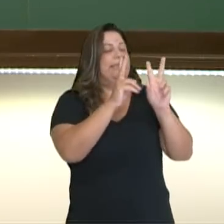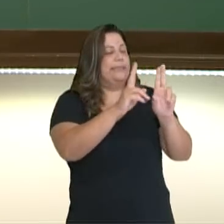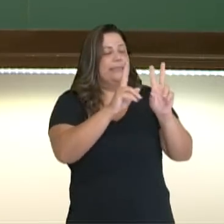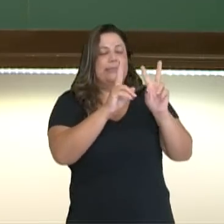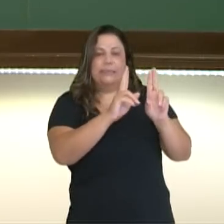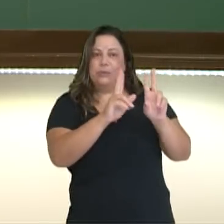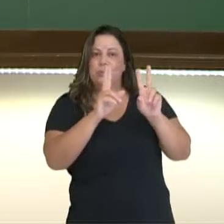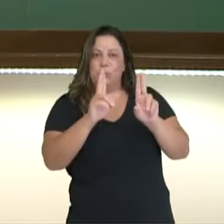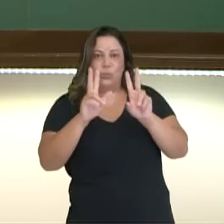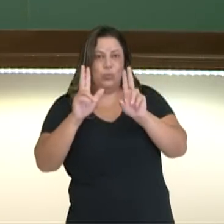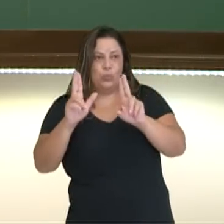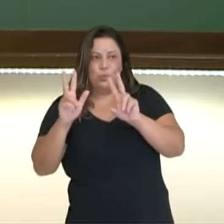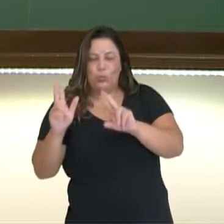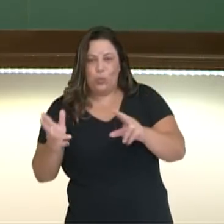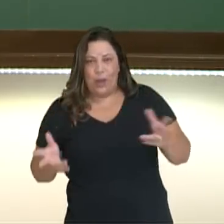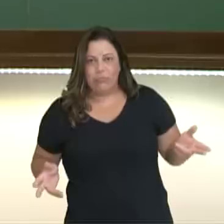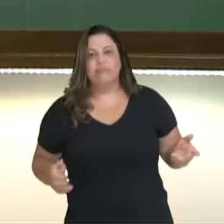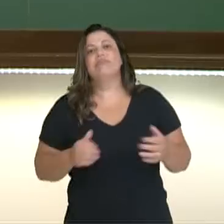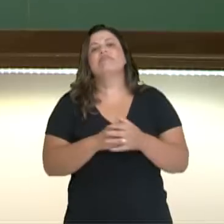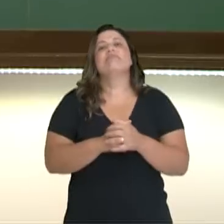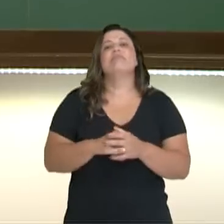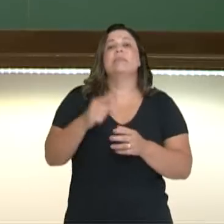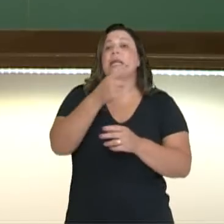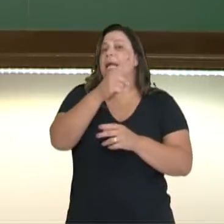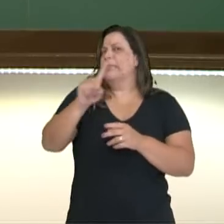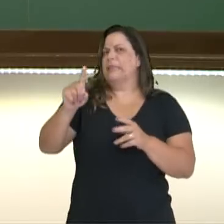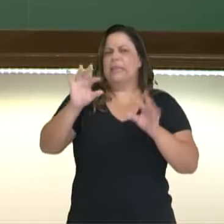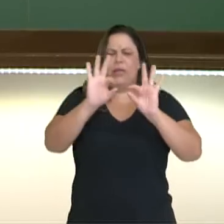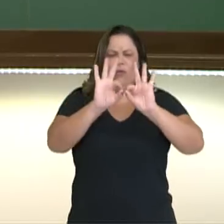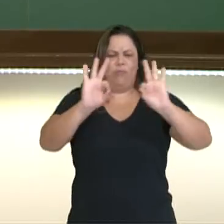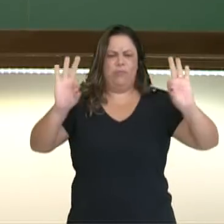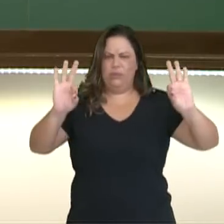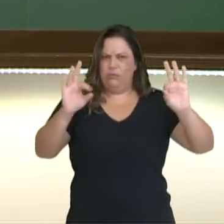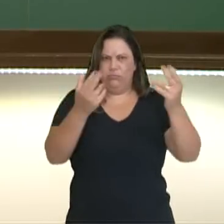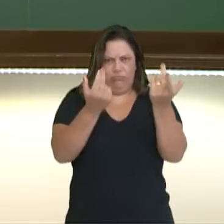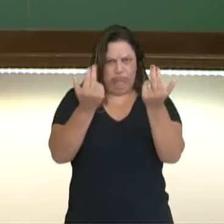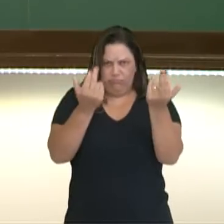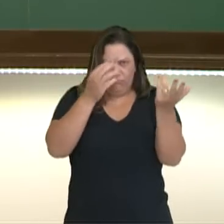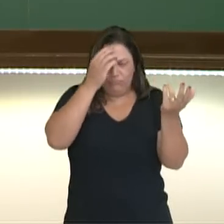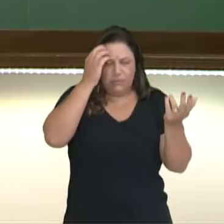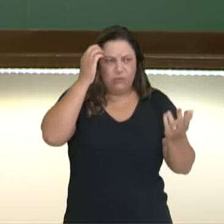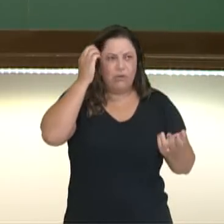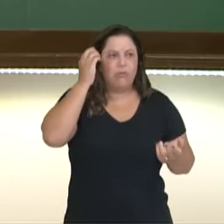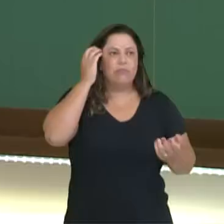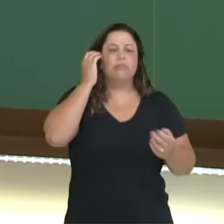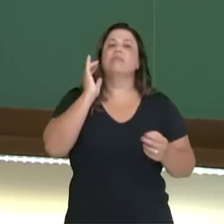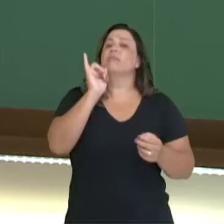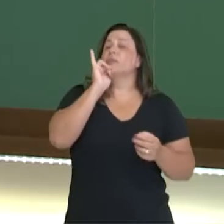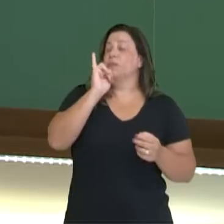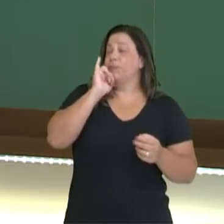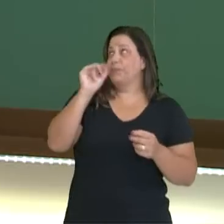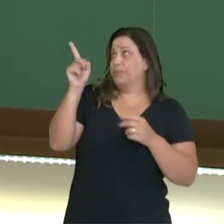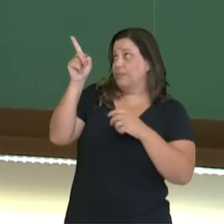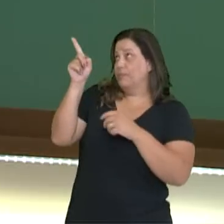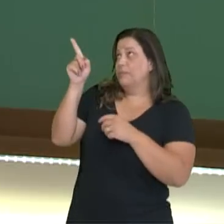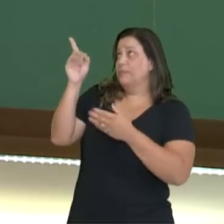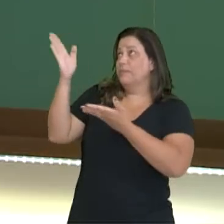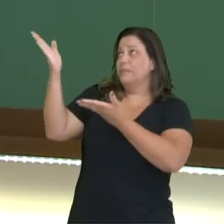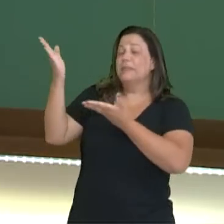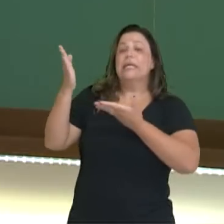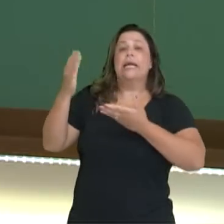circunferência trigonométrica, não necessariamente tendo a mesma medida. Vejam aqui nessa figura que eu tenho indicado o ângulo